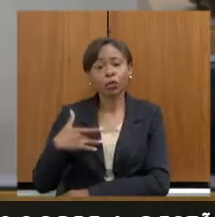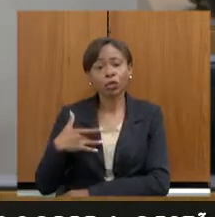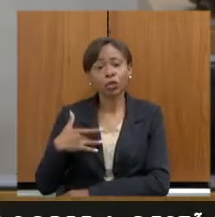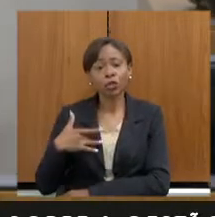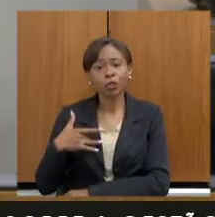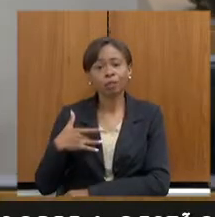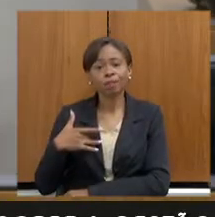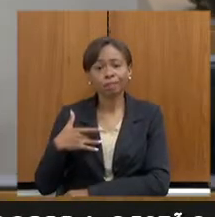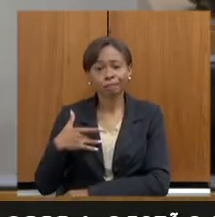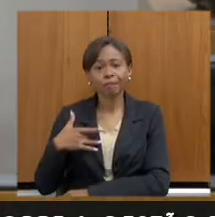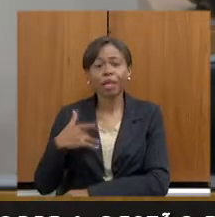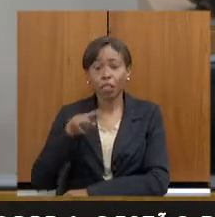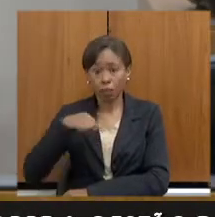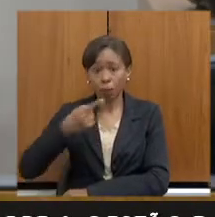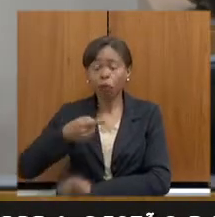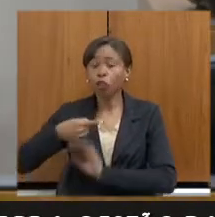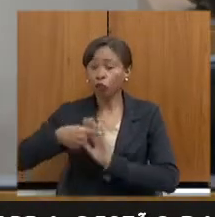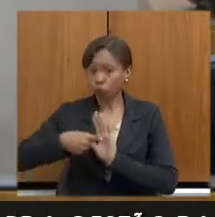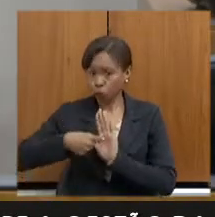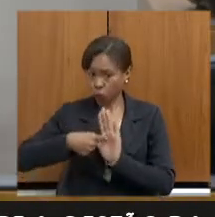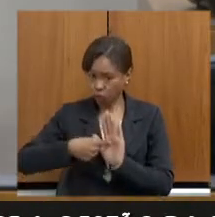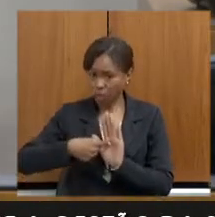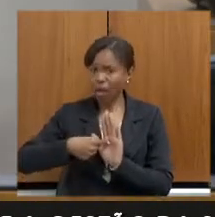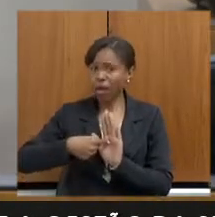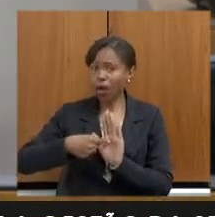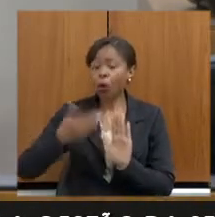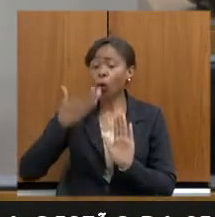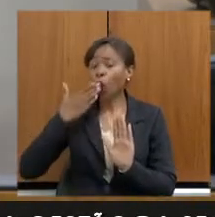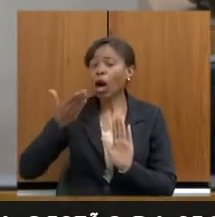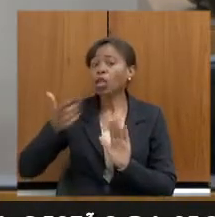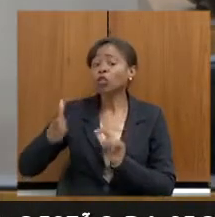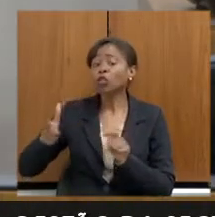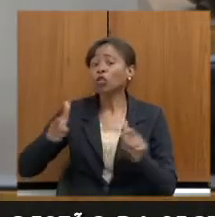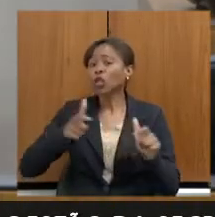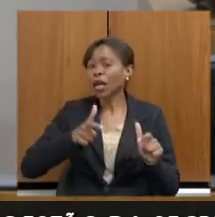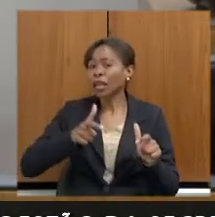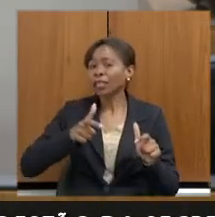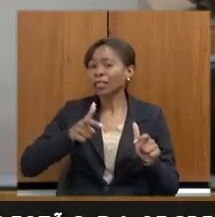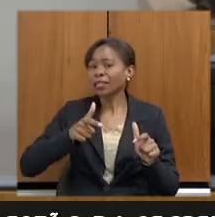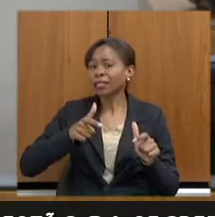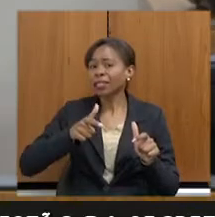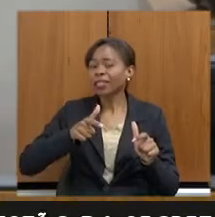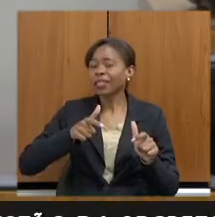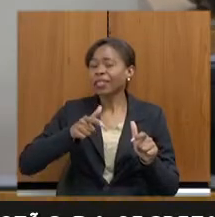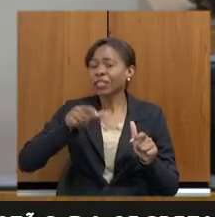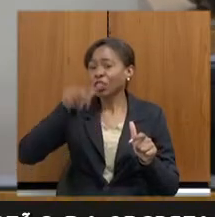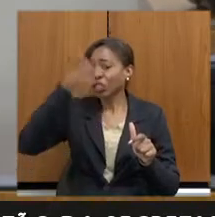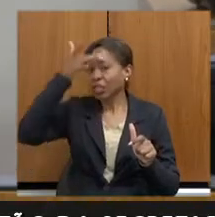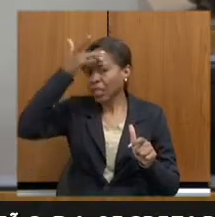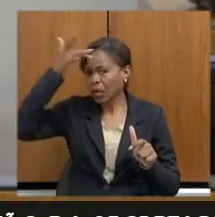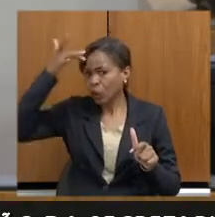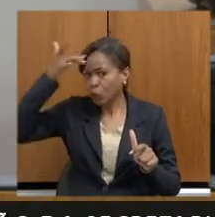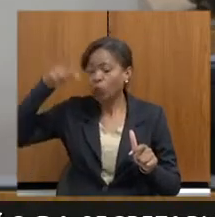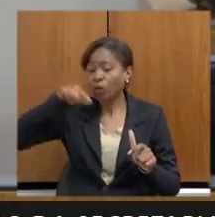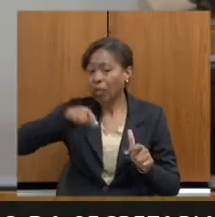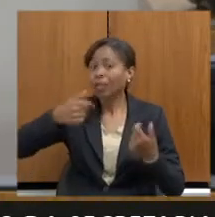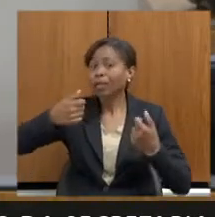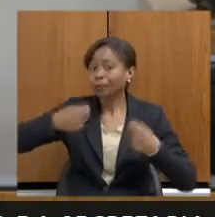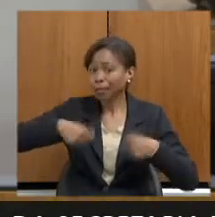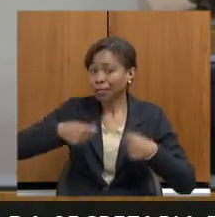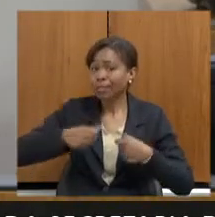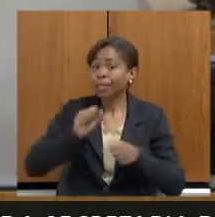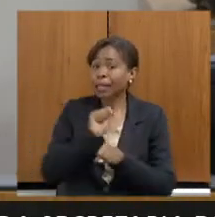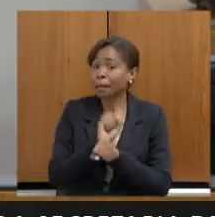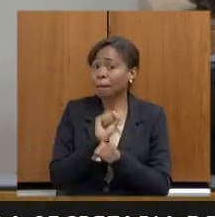dessas comunidades terapêuticas que estão esperando esses recursos esse esse tá que foi celebrado em